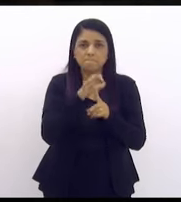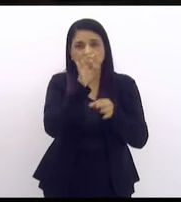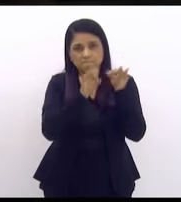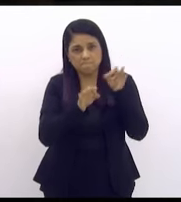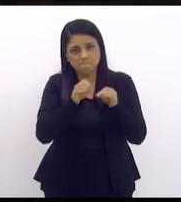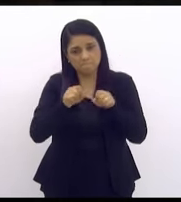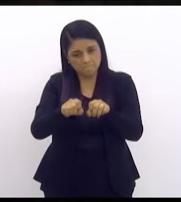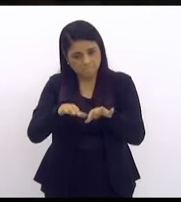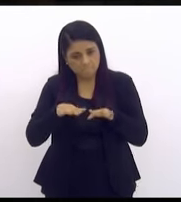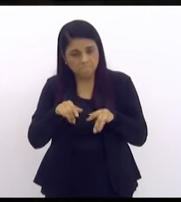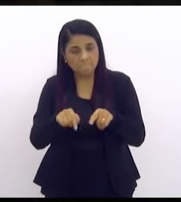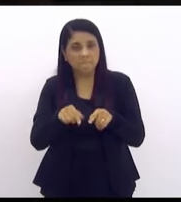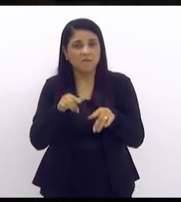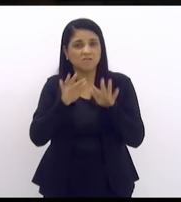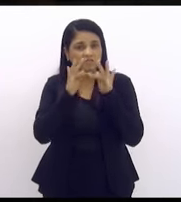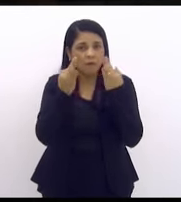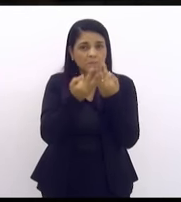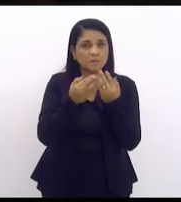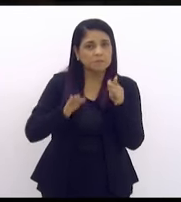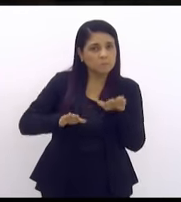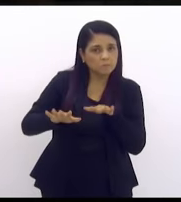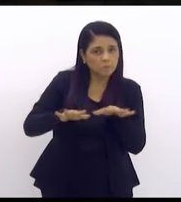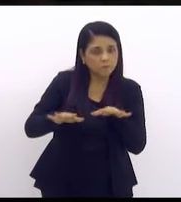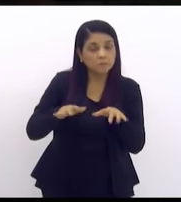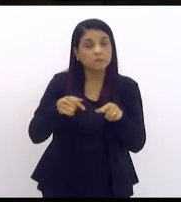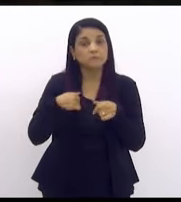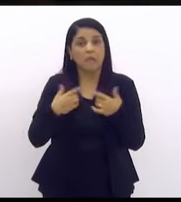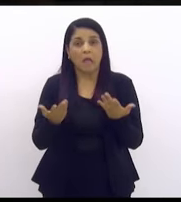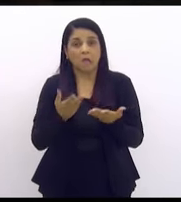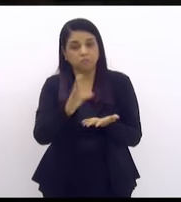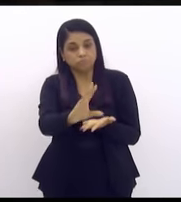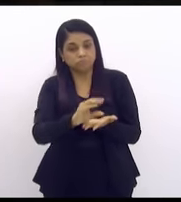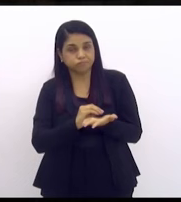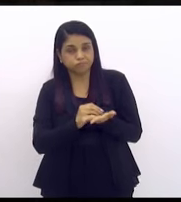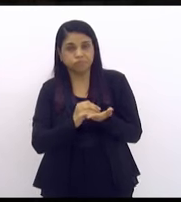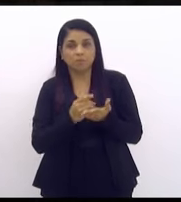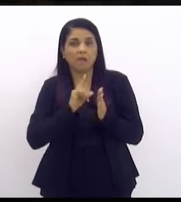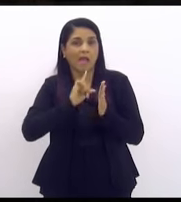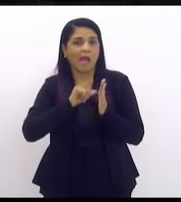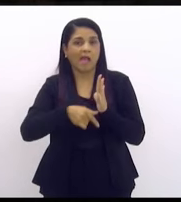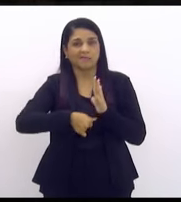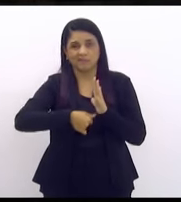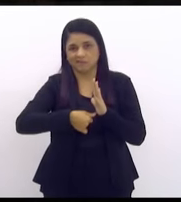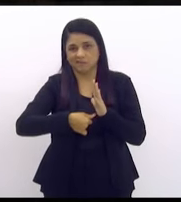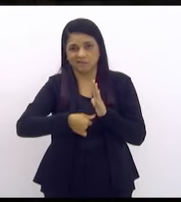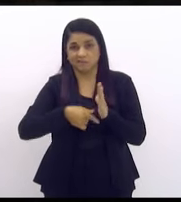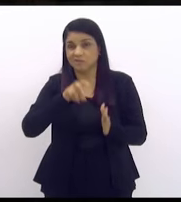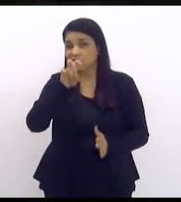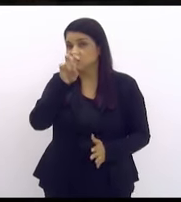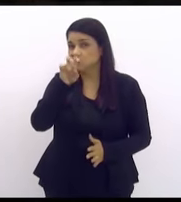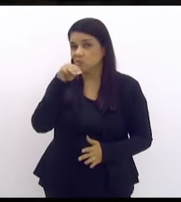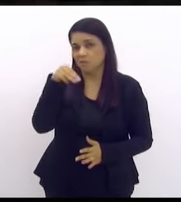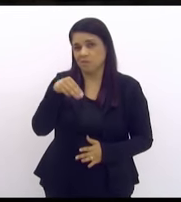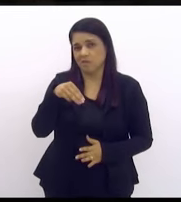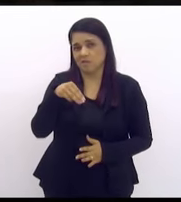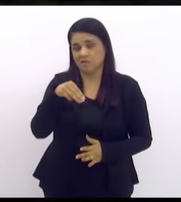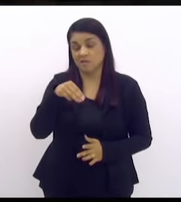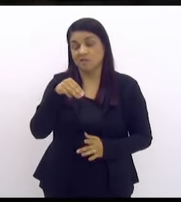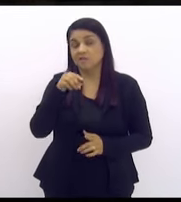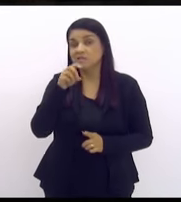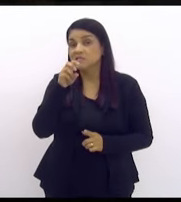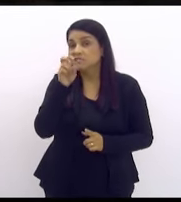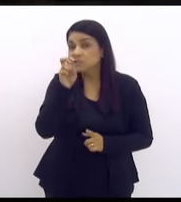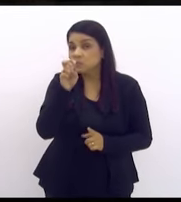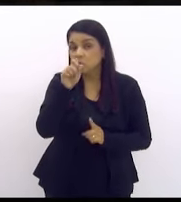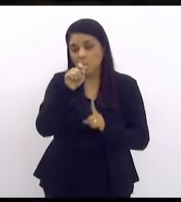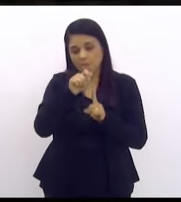parlamento, com as famílias se mobilizando, e que até agora não receberam retroativo. São 5 meses de retroativo que não